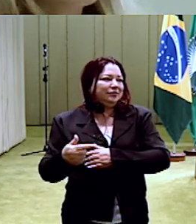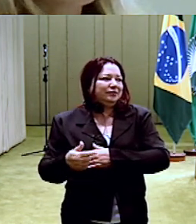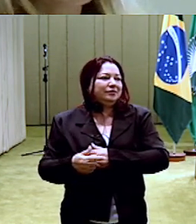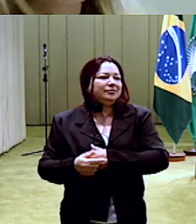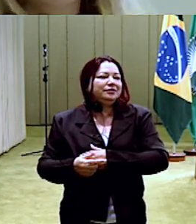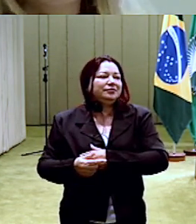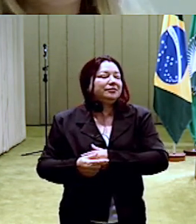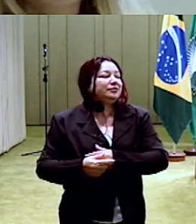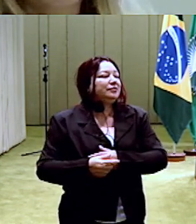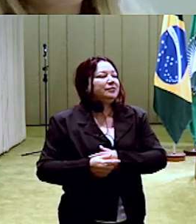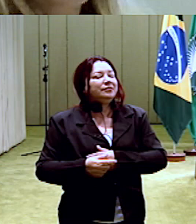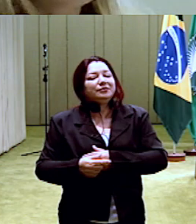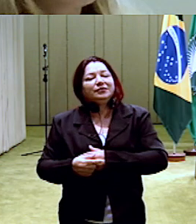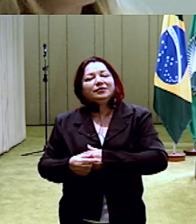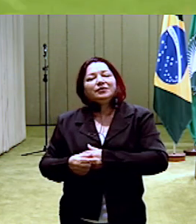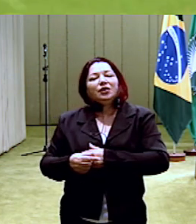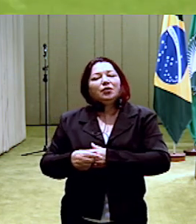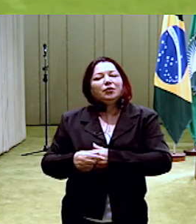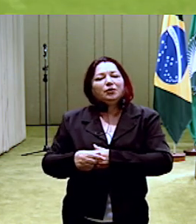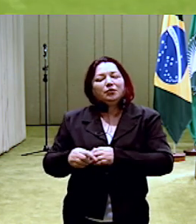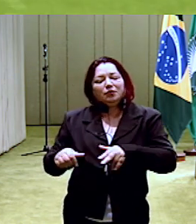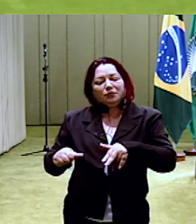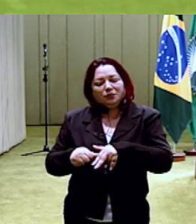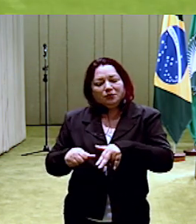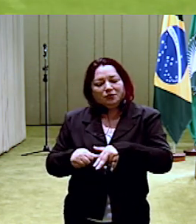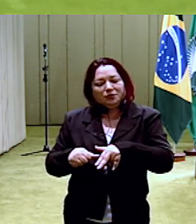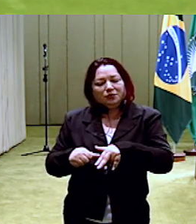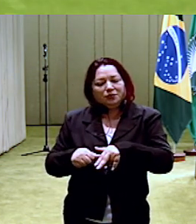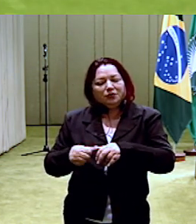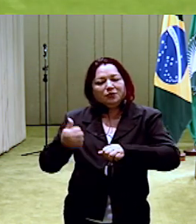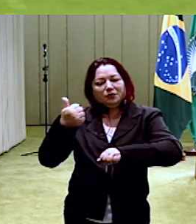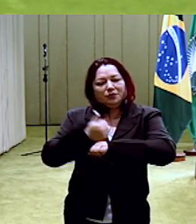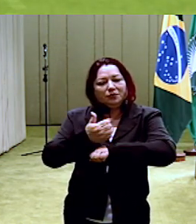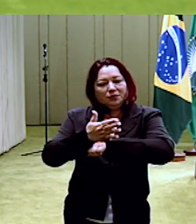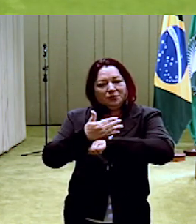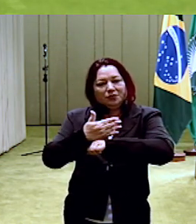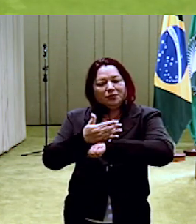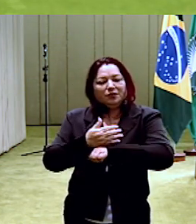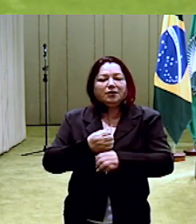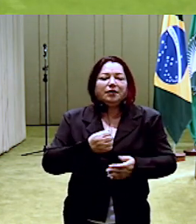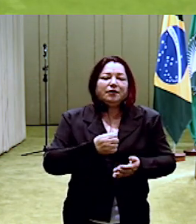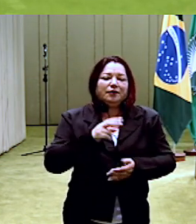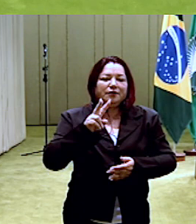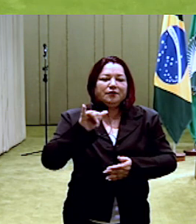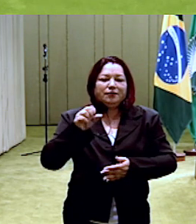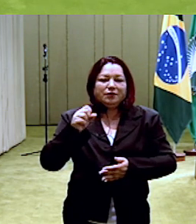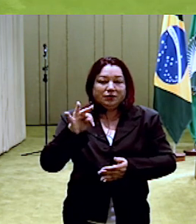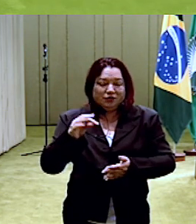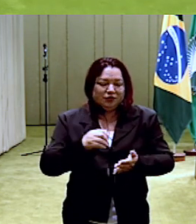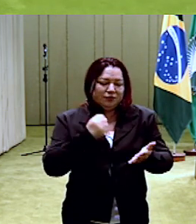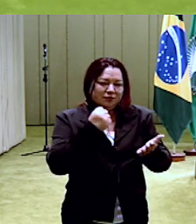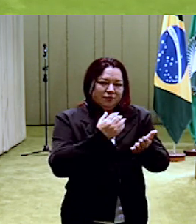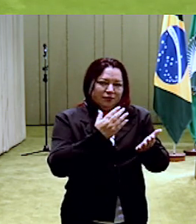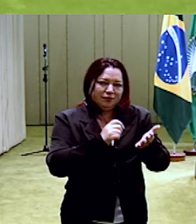perguntas, mas só em relação à questão consular, eu imagino que seja basicamente em relação a vistos, a concessão de vistos. Eu me lembro, no final dos